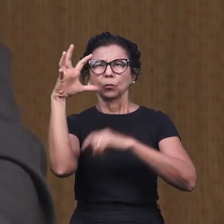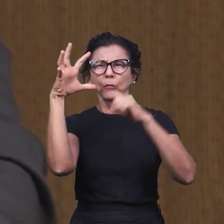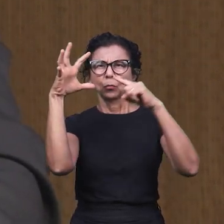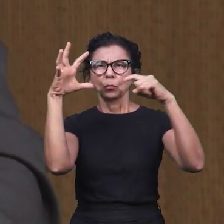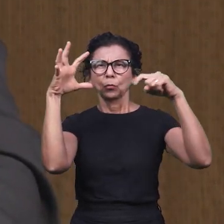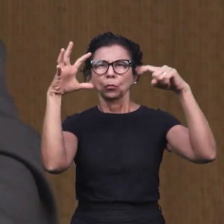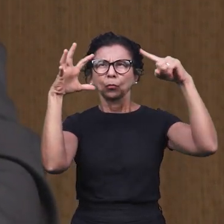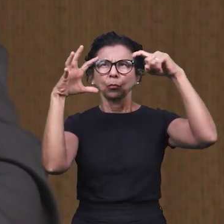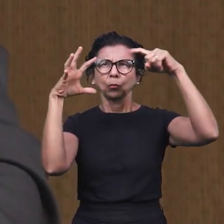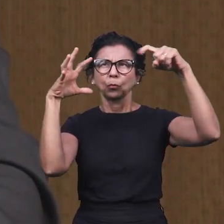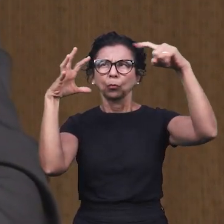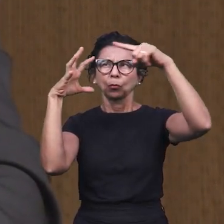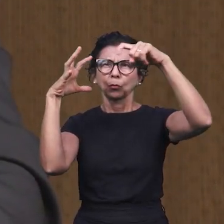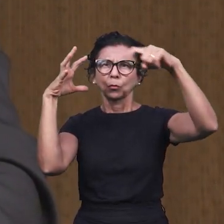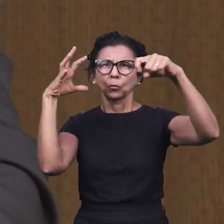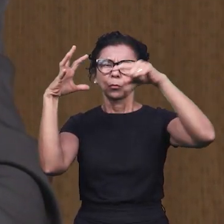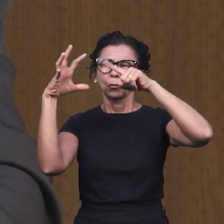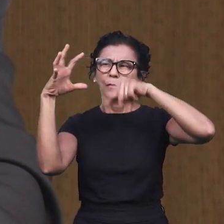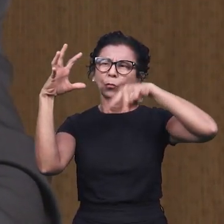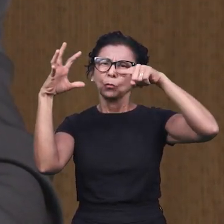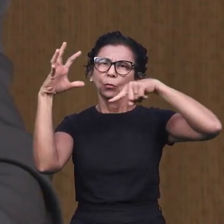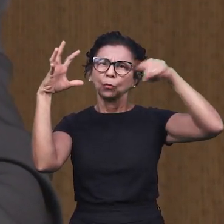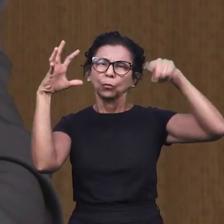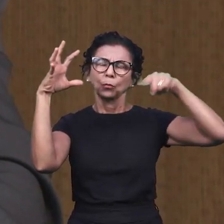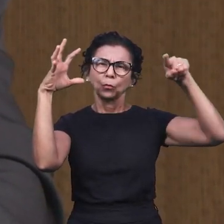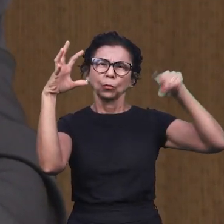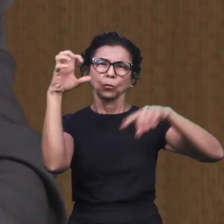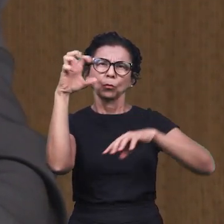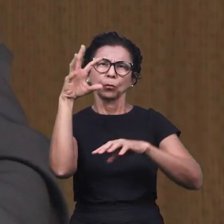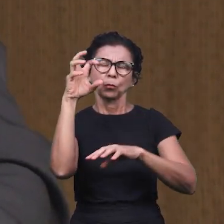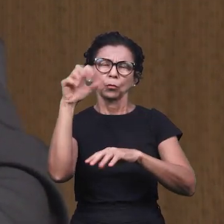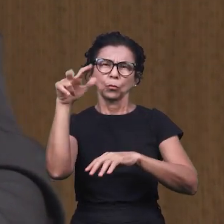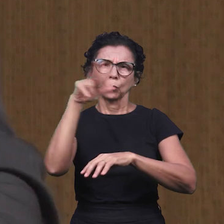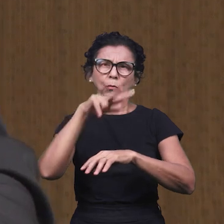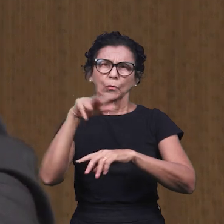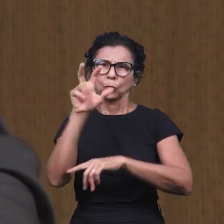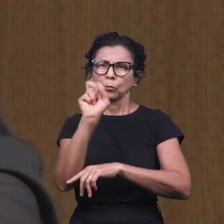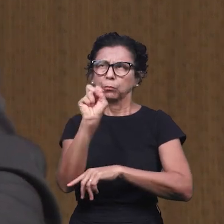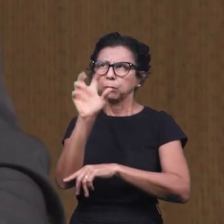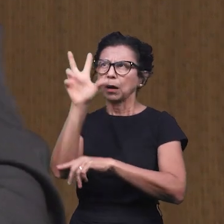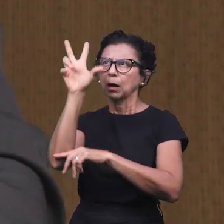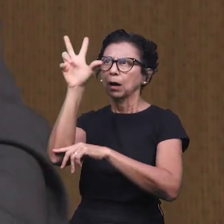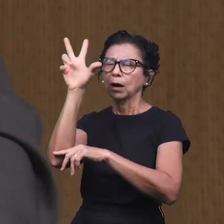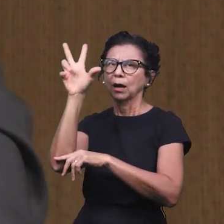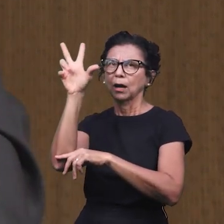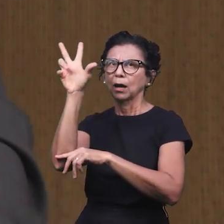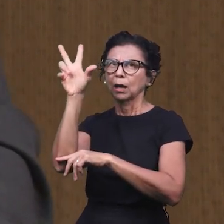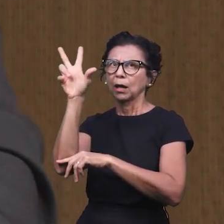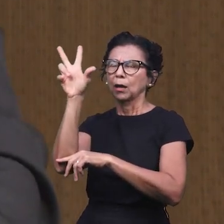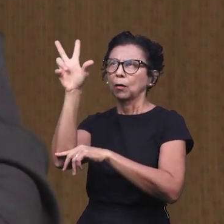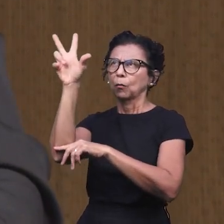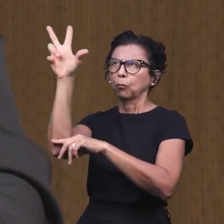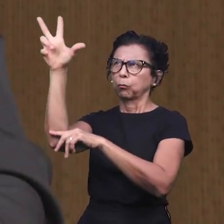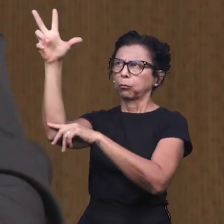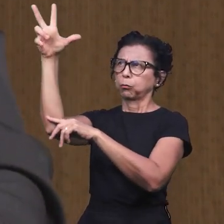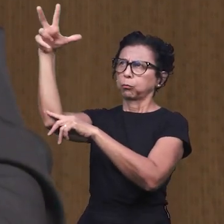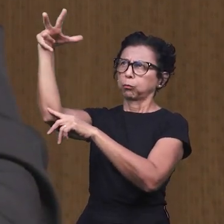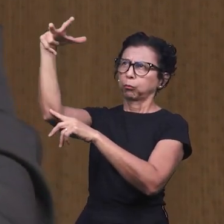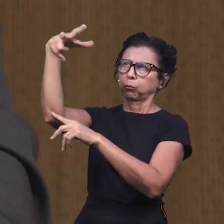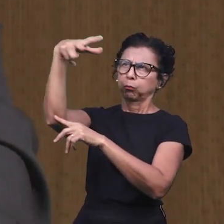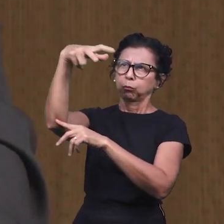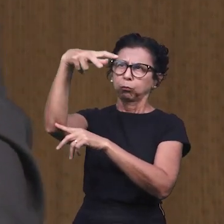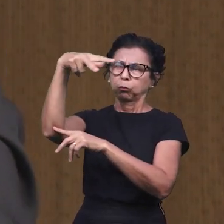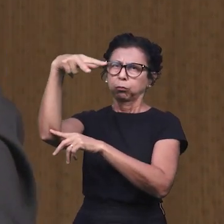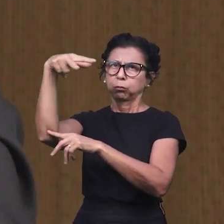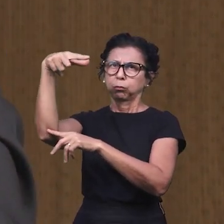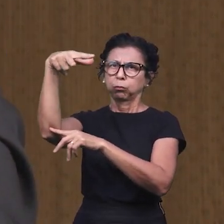tem nada que interrompe. Uhum. Então ele vai à frequência e volta à frequência, né? Agora, só para fazer uma